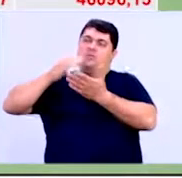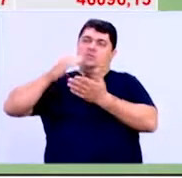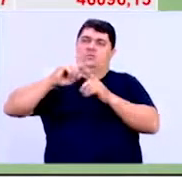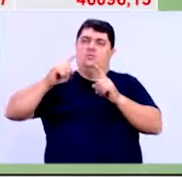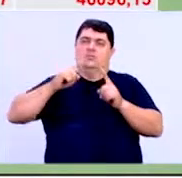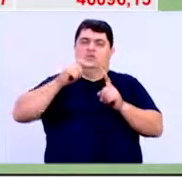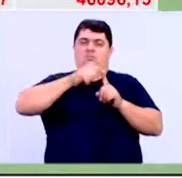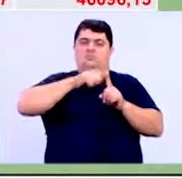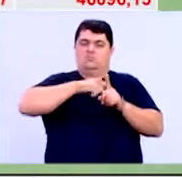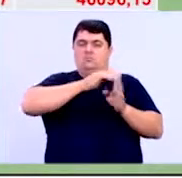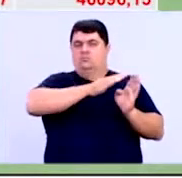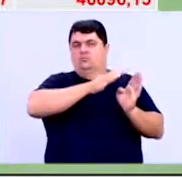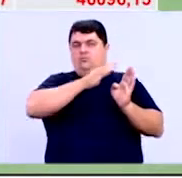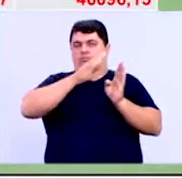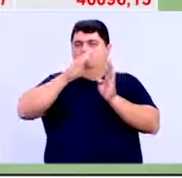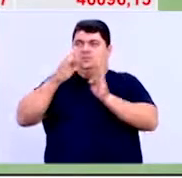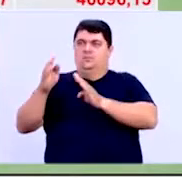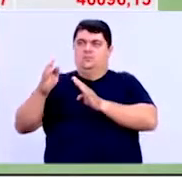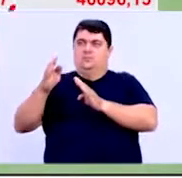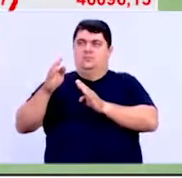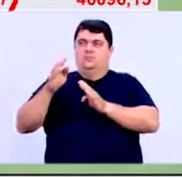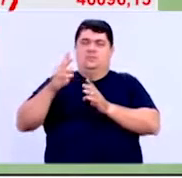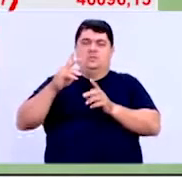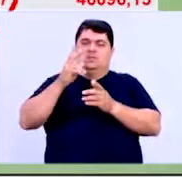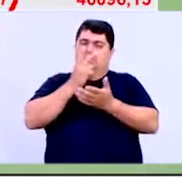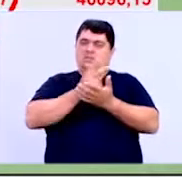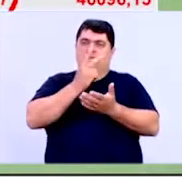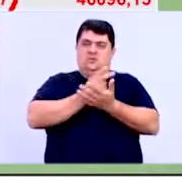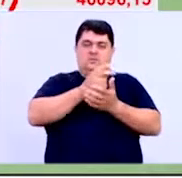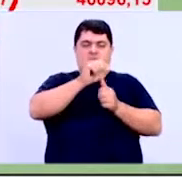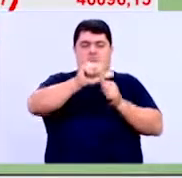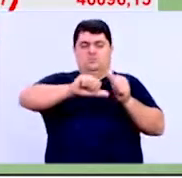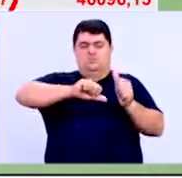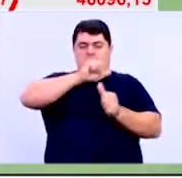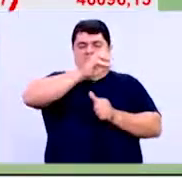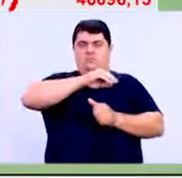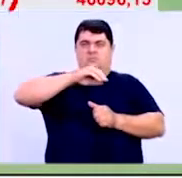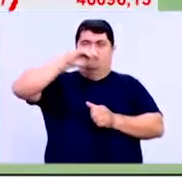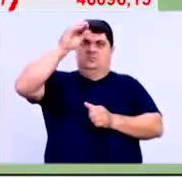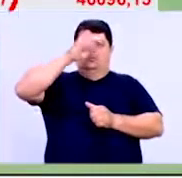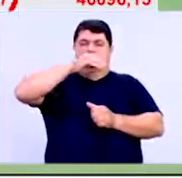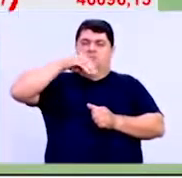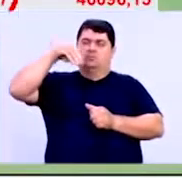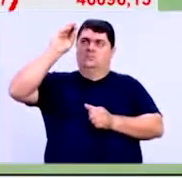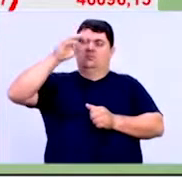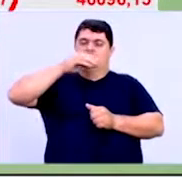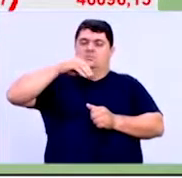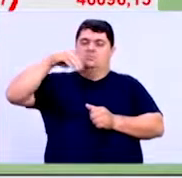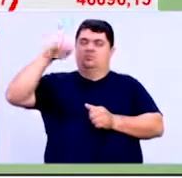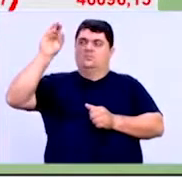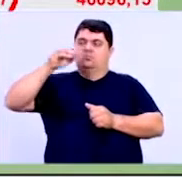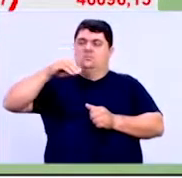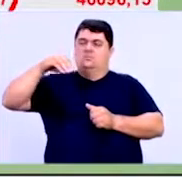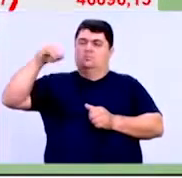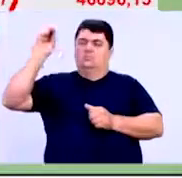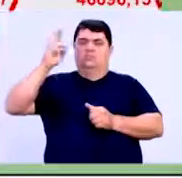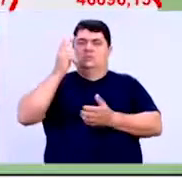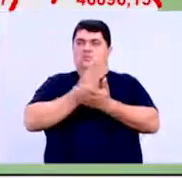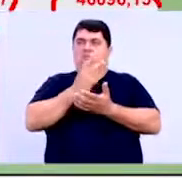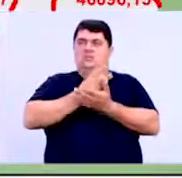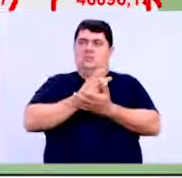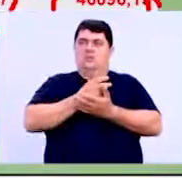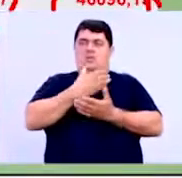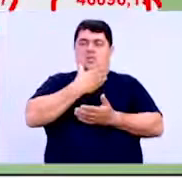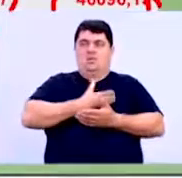seguintes, o saldo final de um mês sempre representa o saldo inicial do outro mês. Aqui no caso é